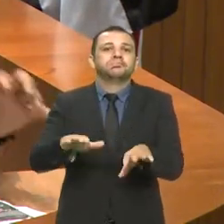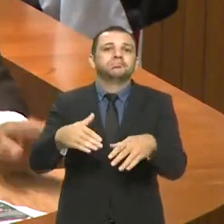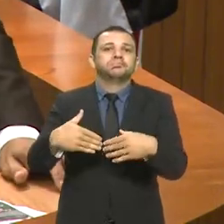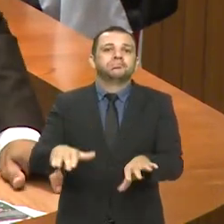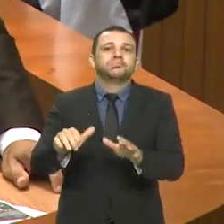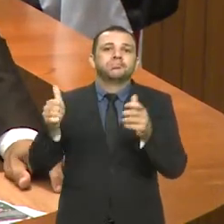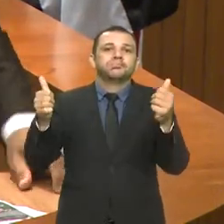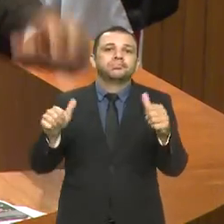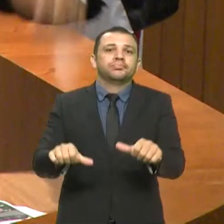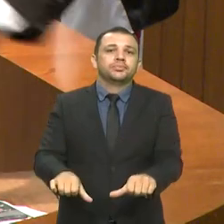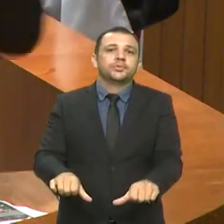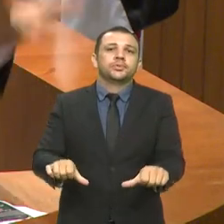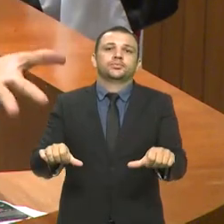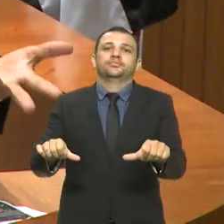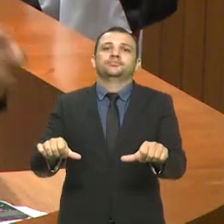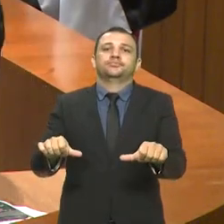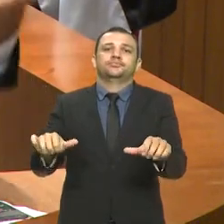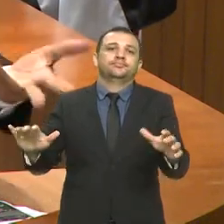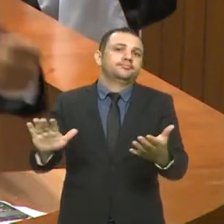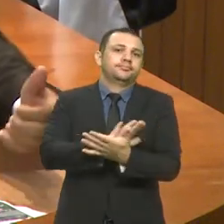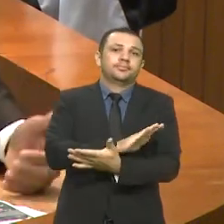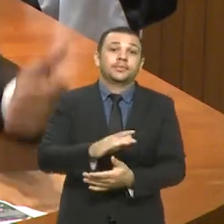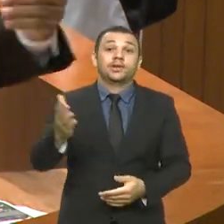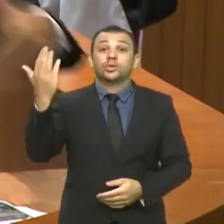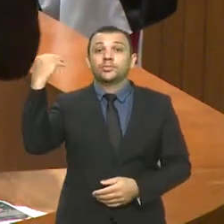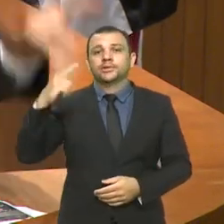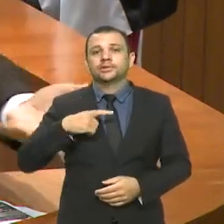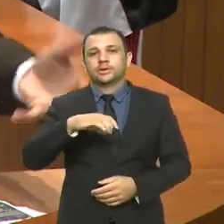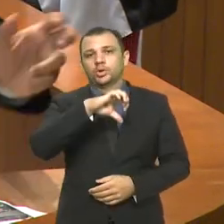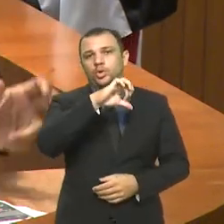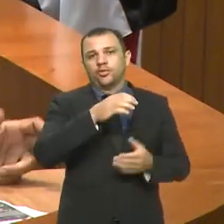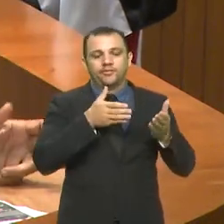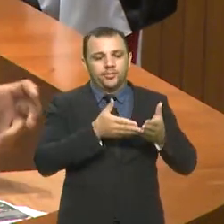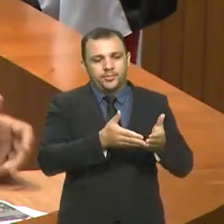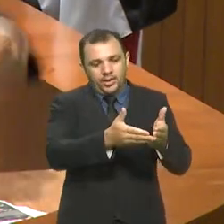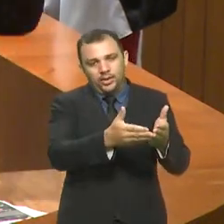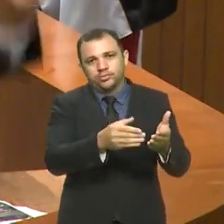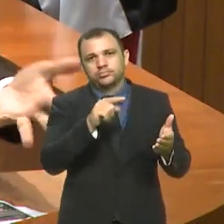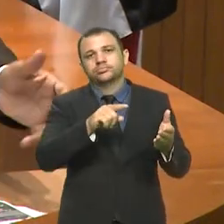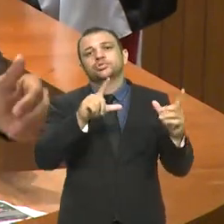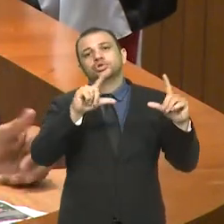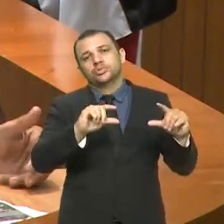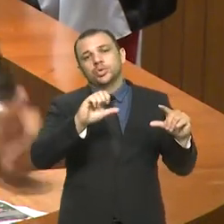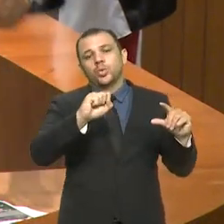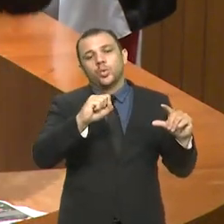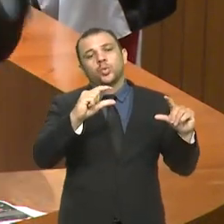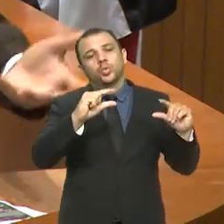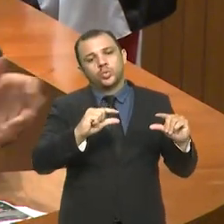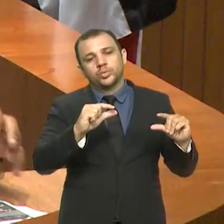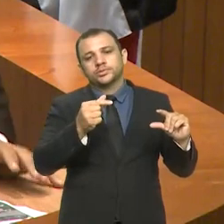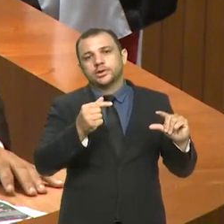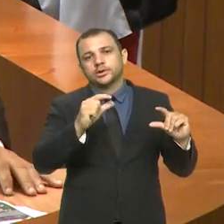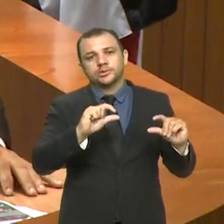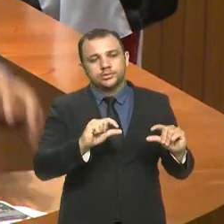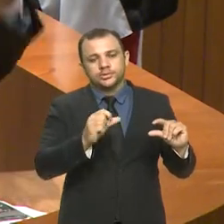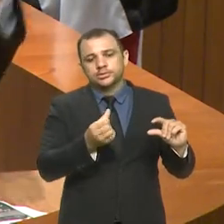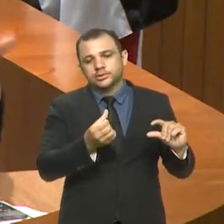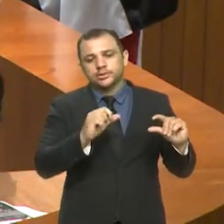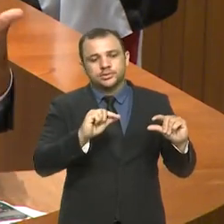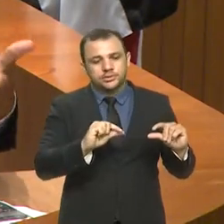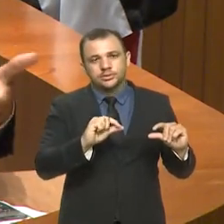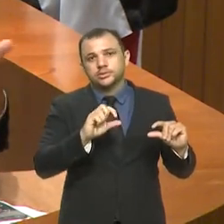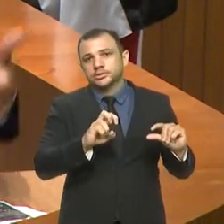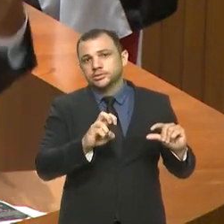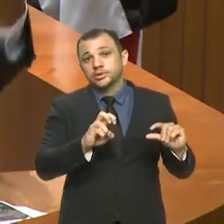deixou destruir. De 9 fiéis caiu para 8, de 8 caiu para 7, de 7 para 6, para 5.